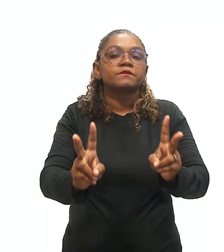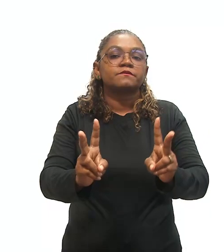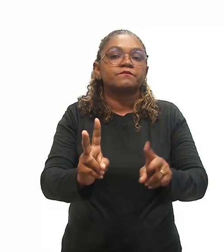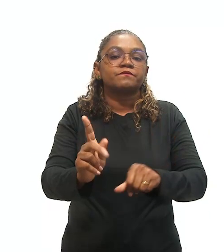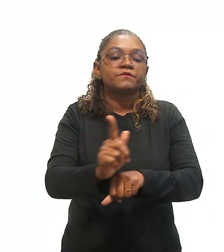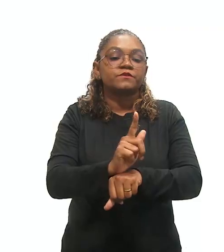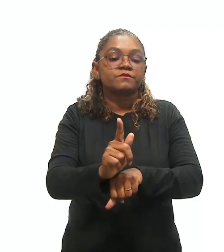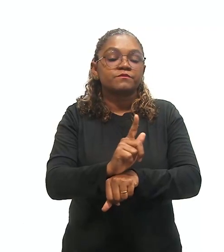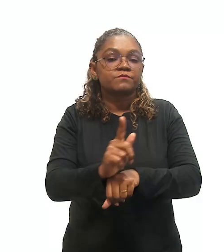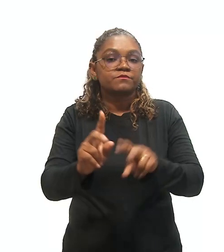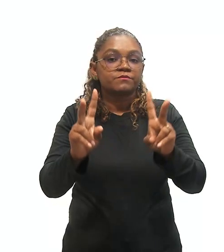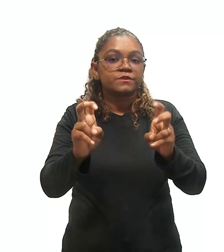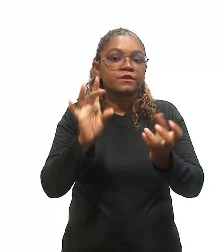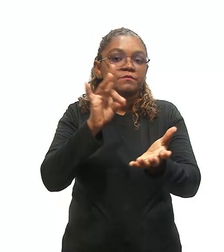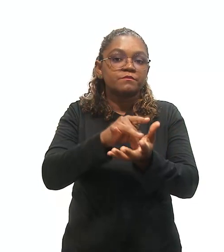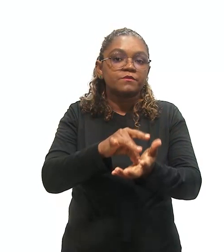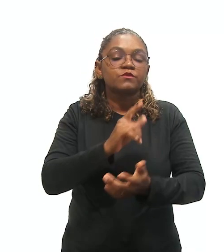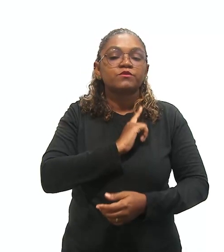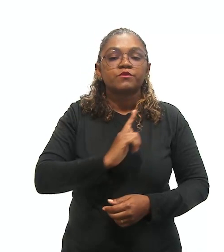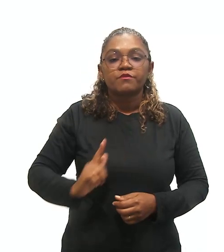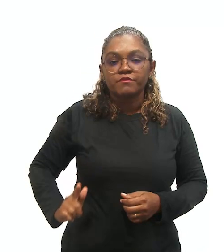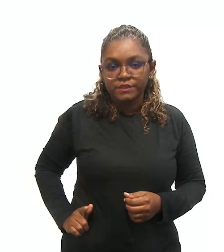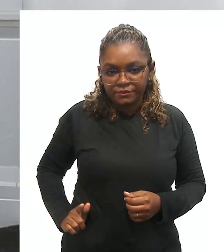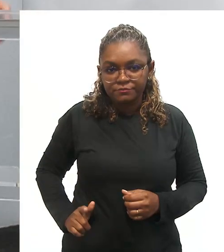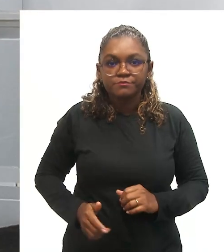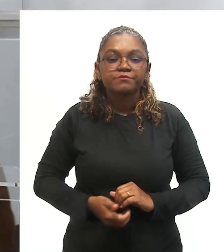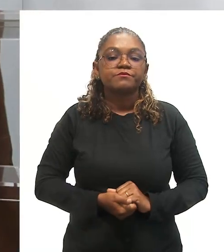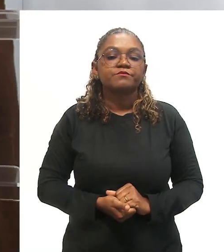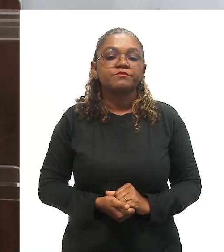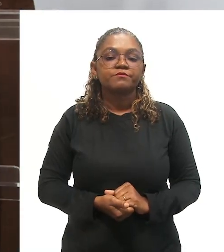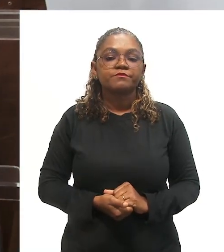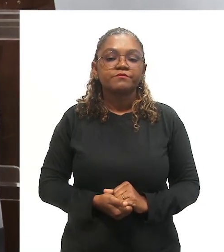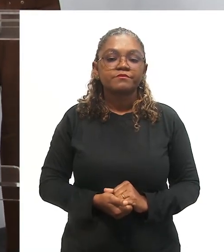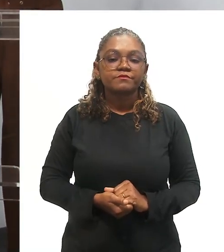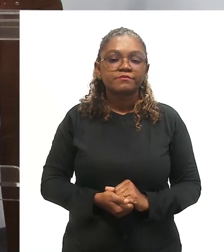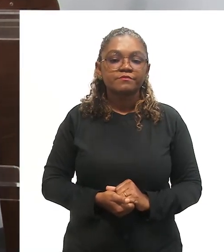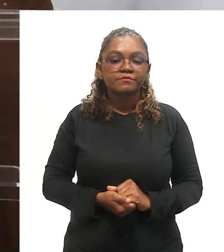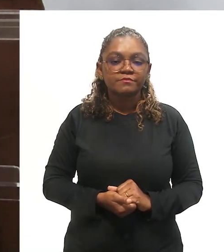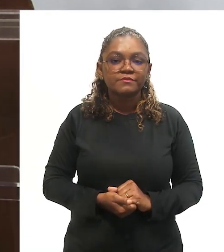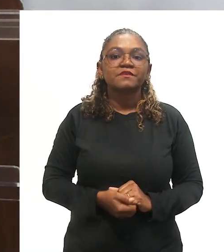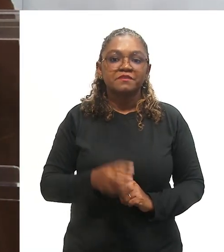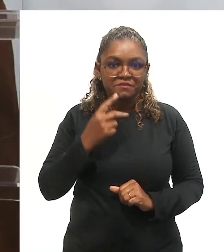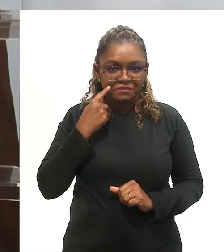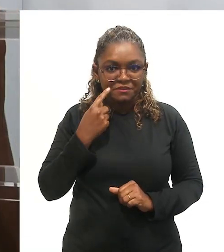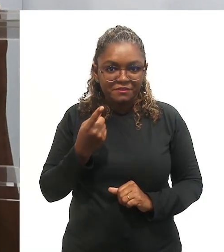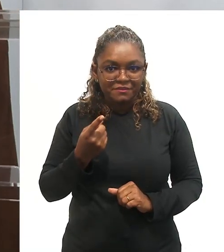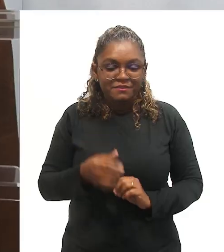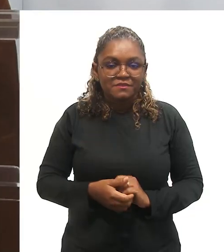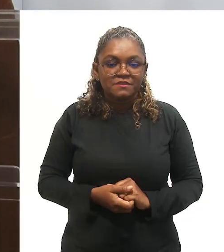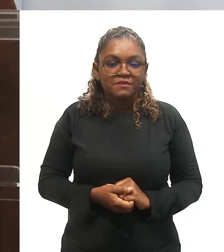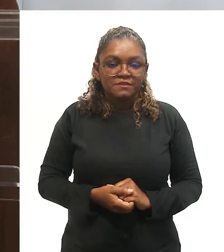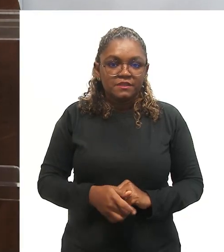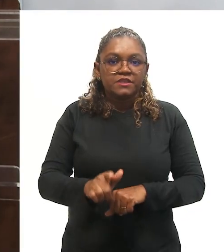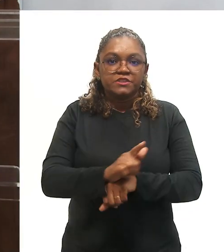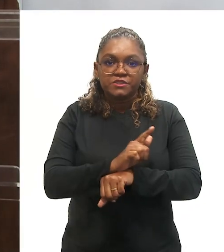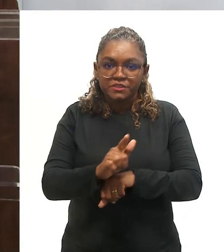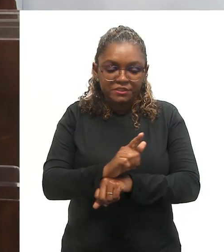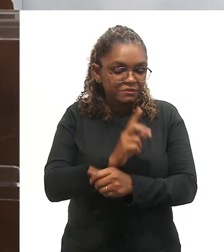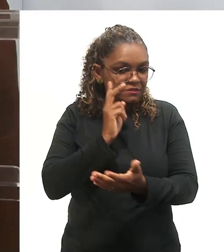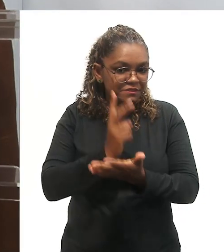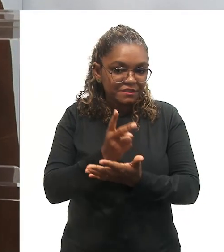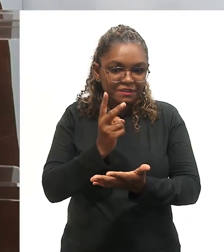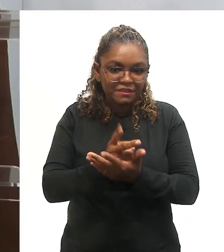execução orçamentária do governo. Veja como a gestão está ali em volta